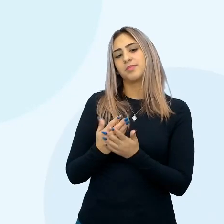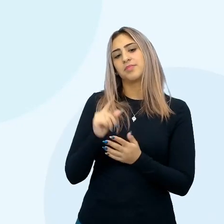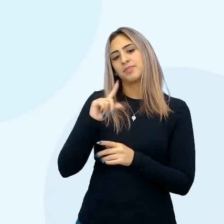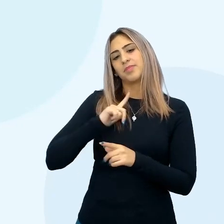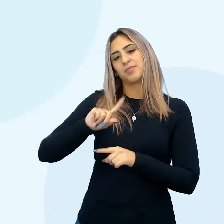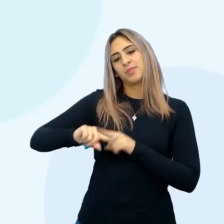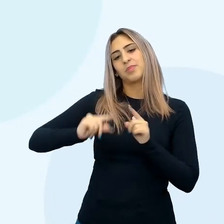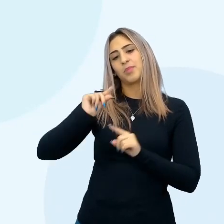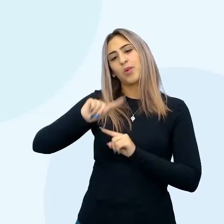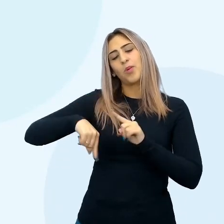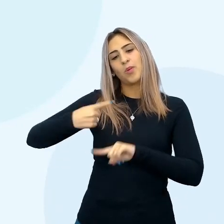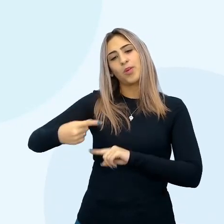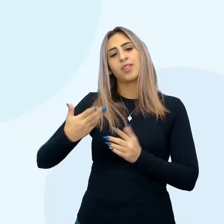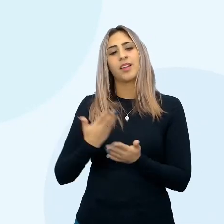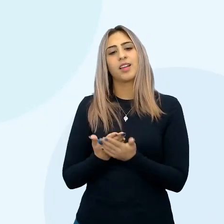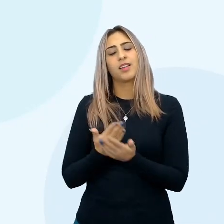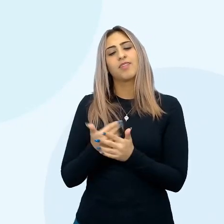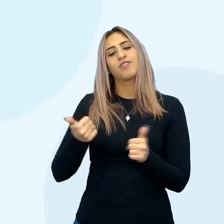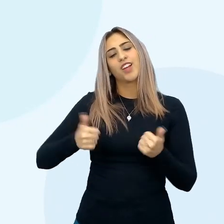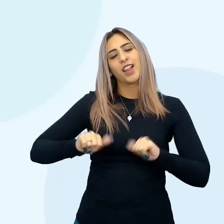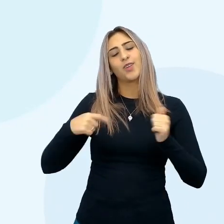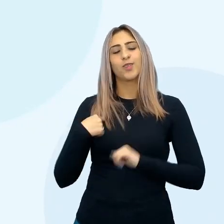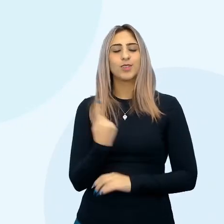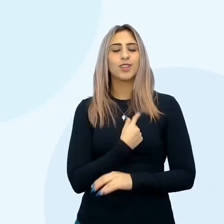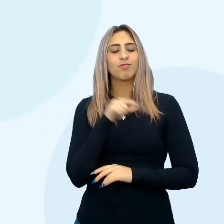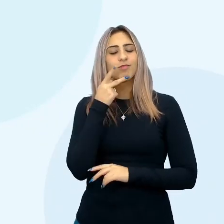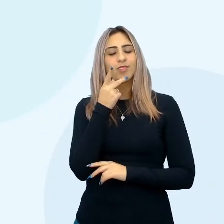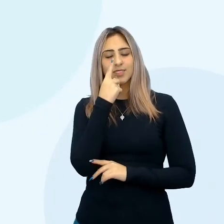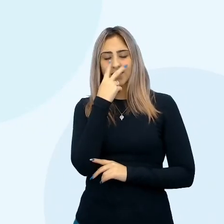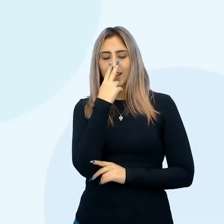outra aula. Vamos lá. Então é isso. Avalie a nossa aula, diga o que você achou, tá